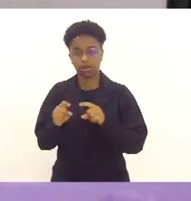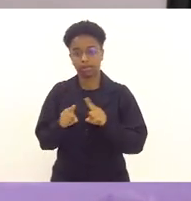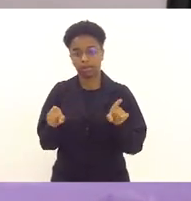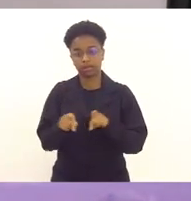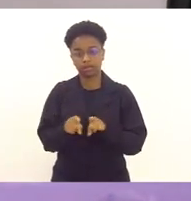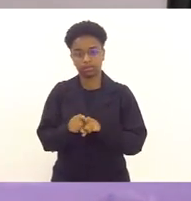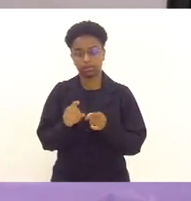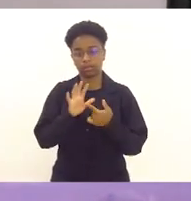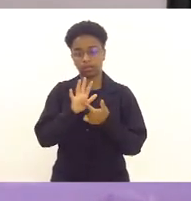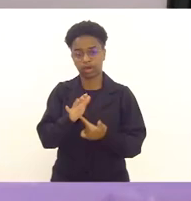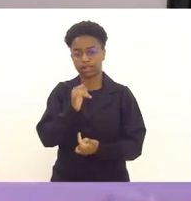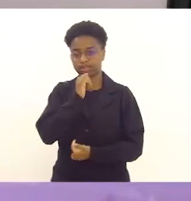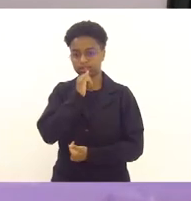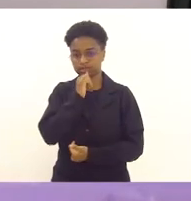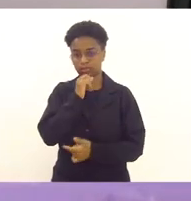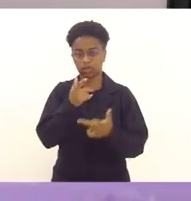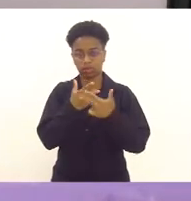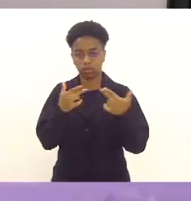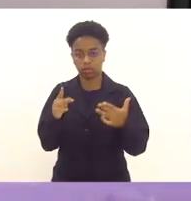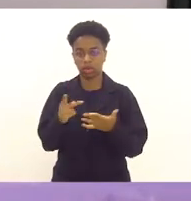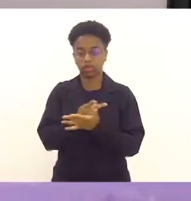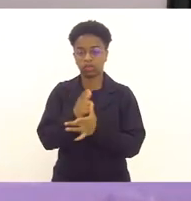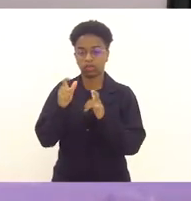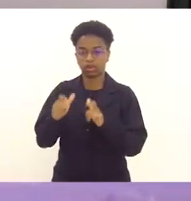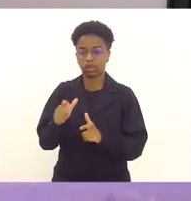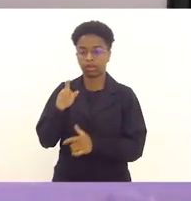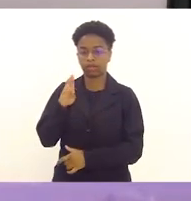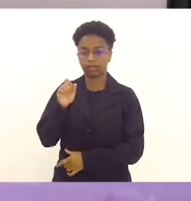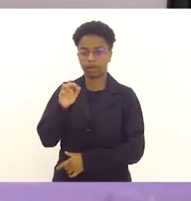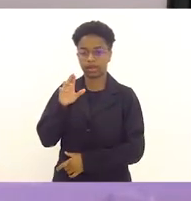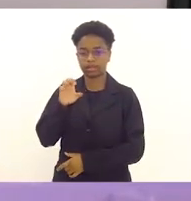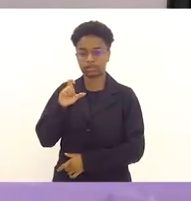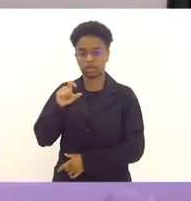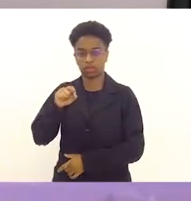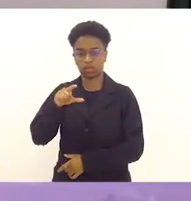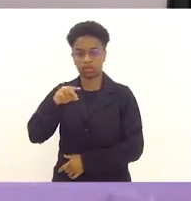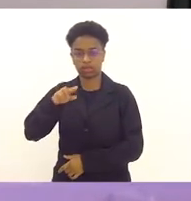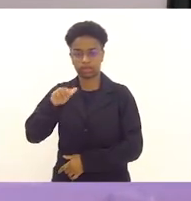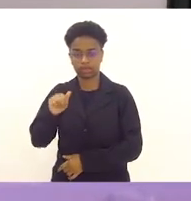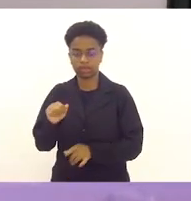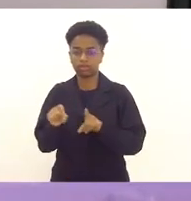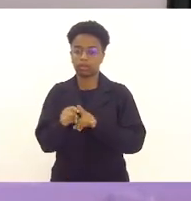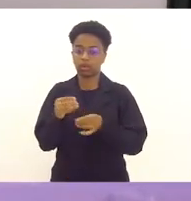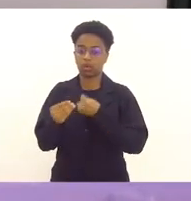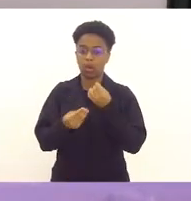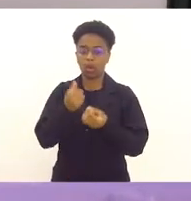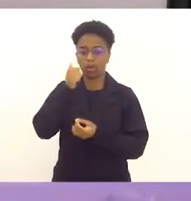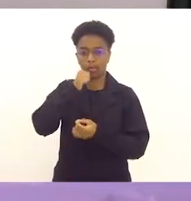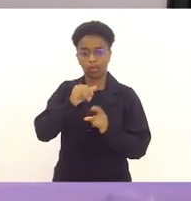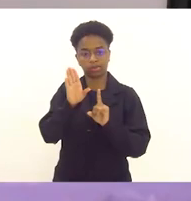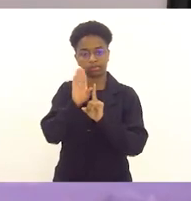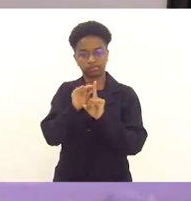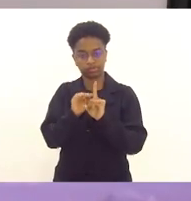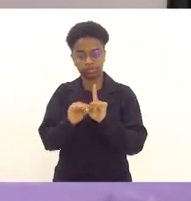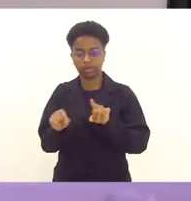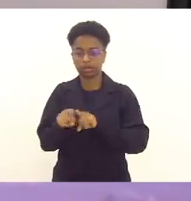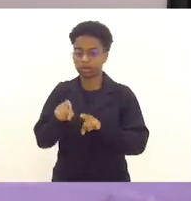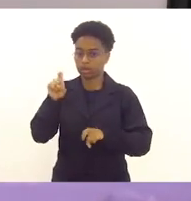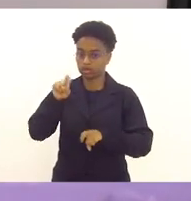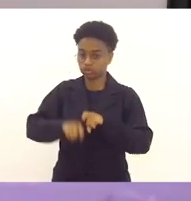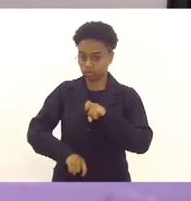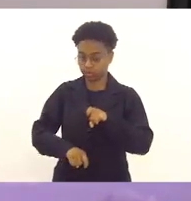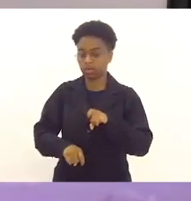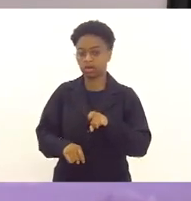foi o que ocorreu é em Barcelona né com essas mulheres sendo assediadas e estupradas